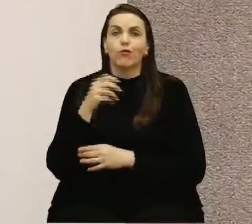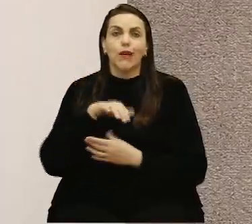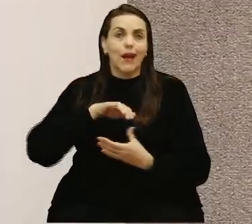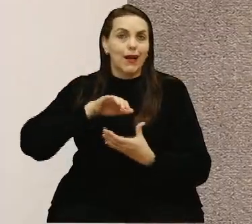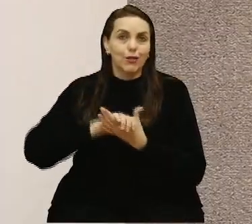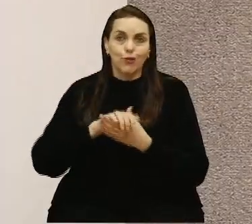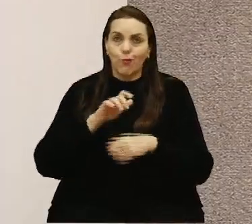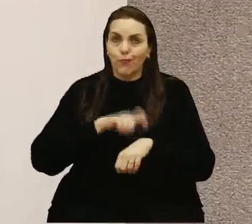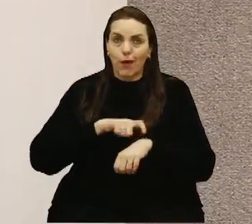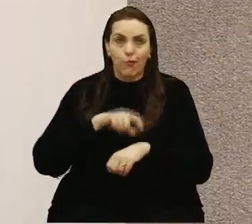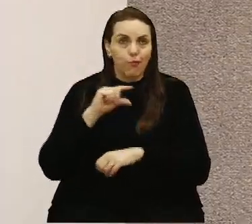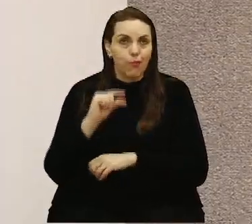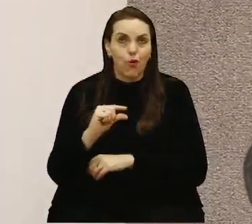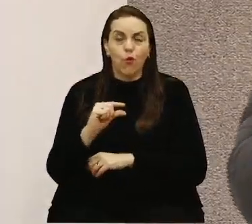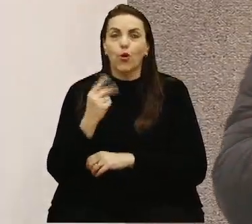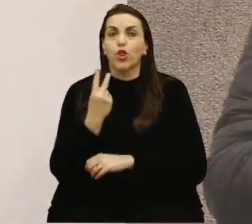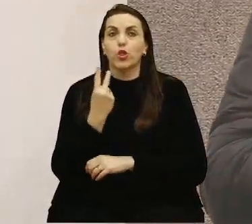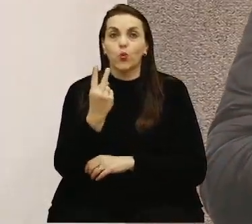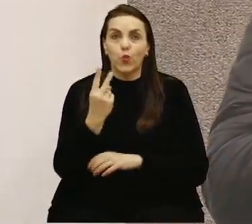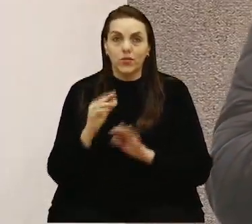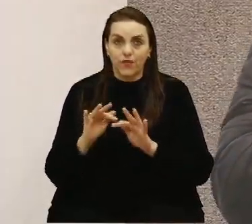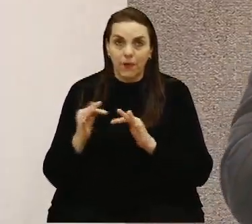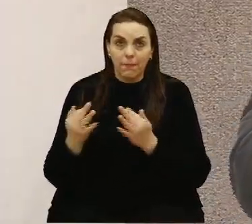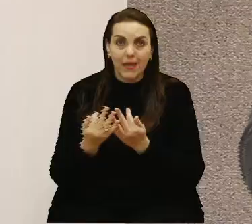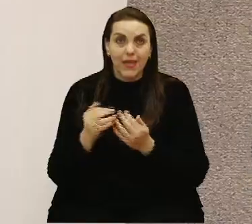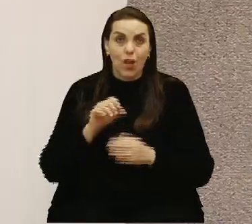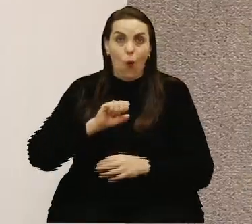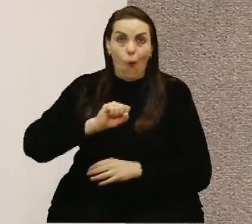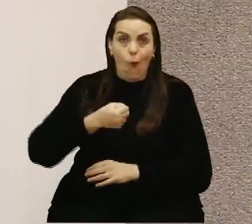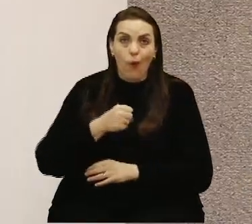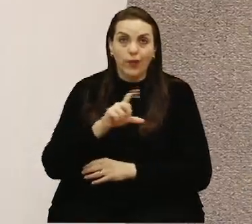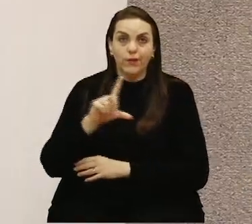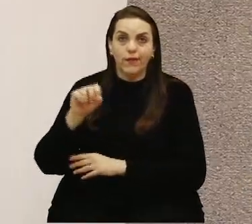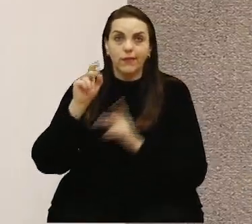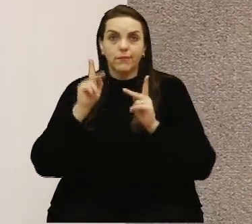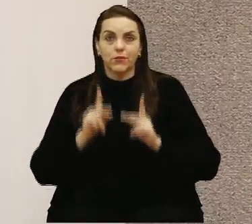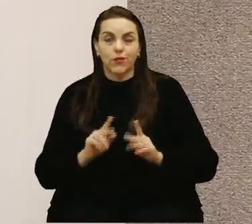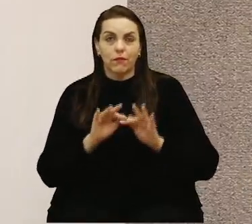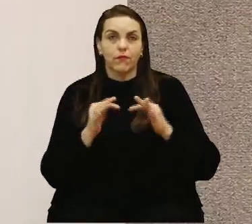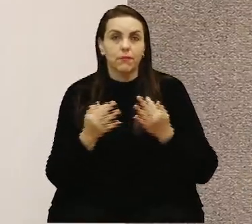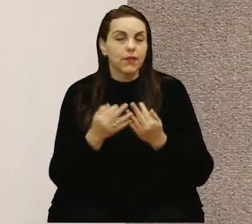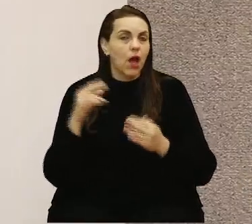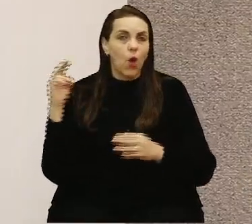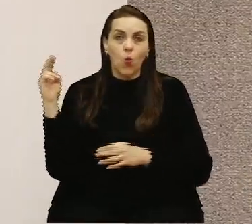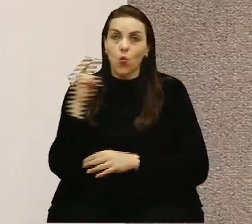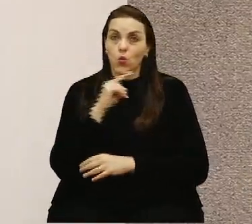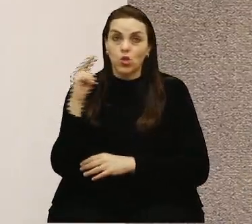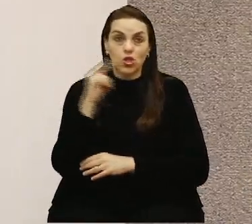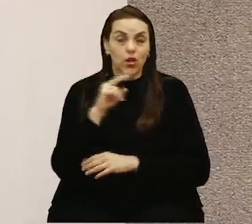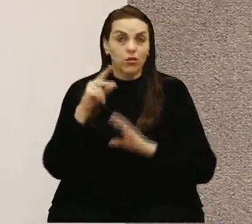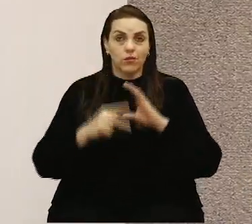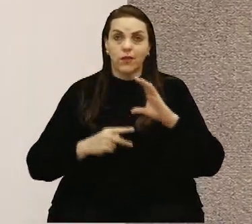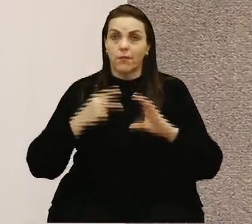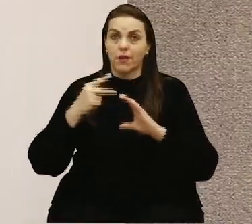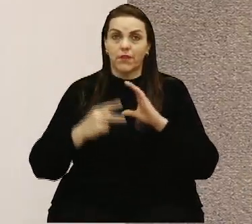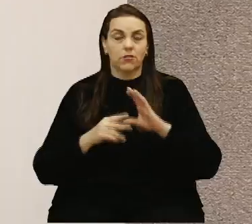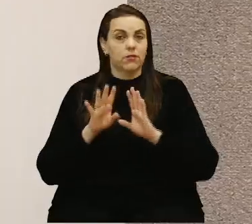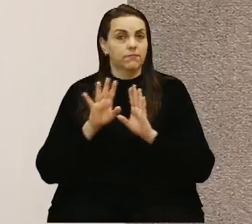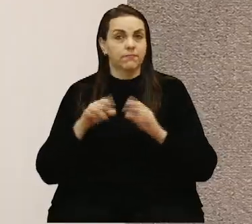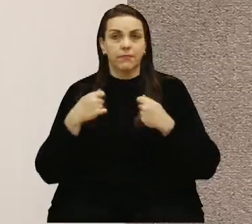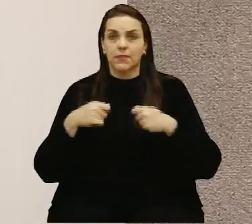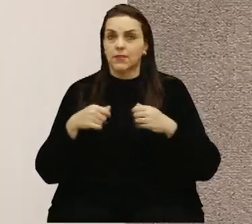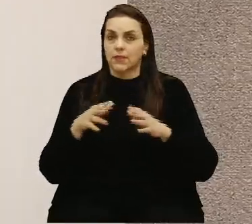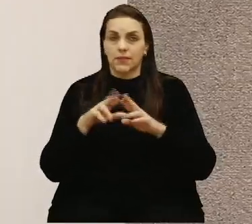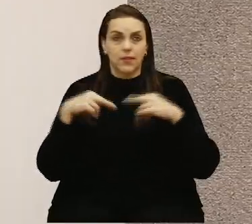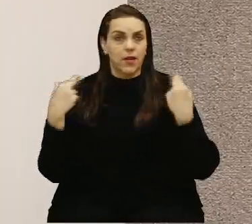para quem tem 2 habitantes na família, quem tem 8, 10 pessoas na família. Então, eu acho que é urgente essa casa se posicionar. Nós temos uma audiência pública